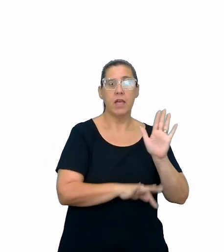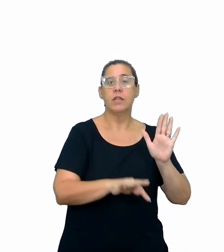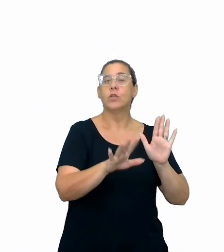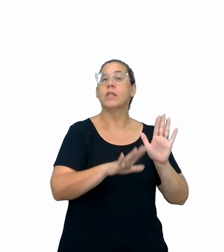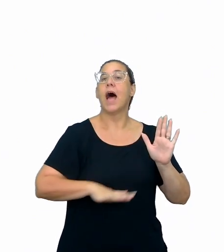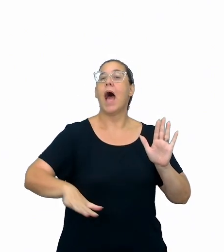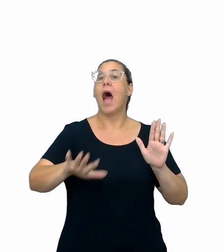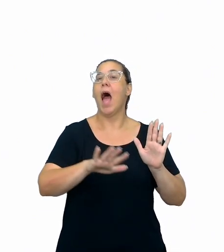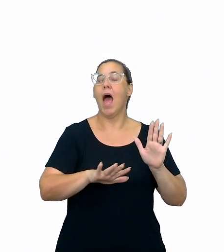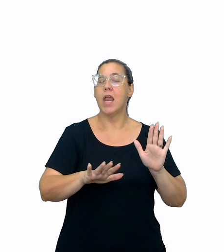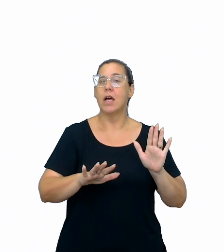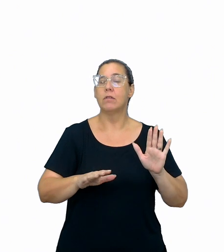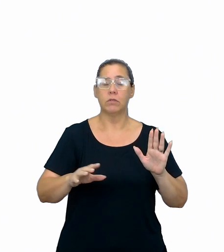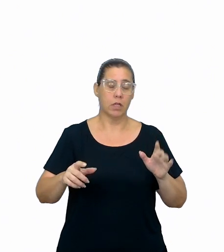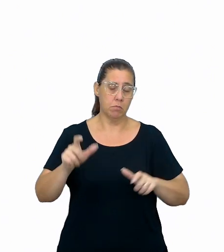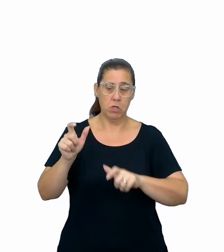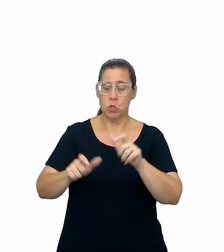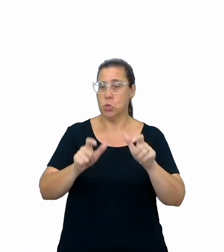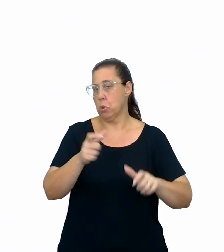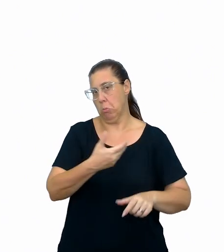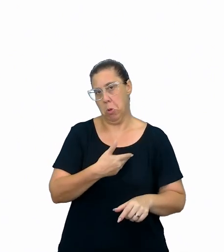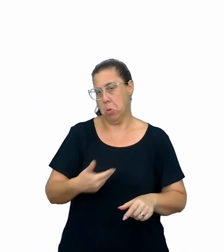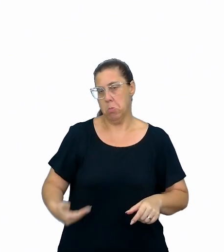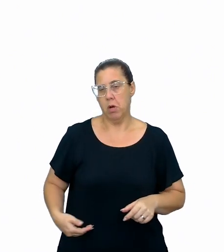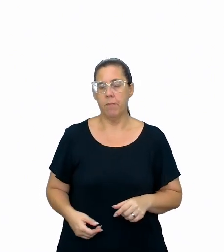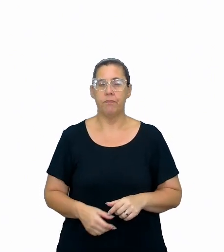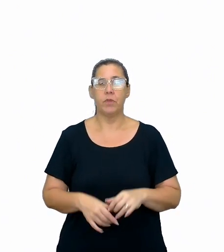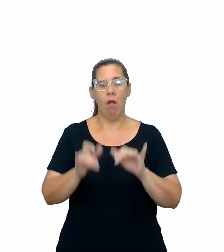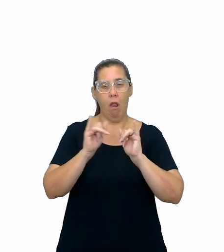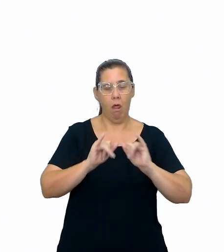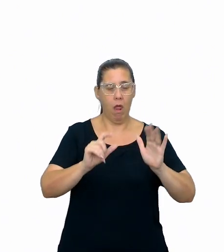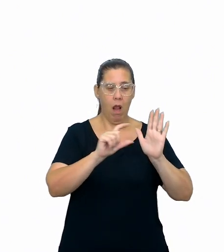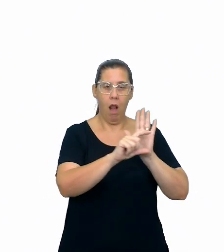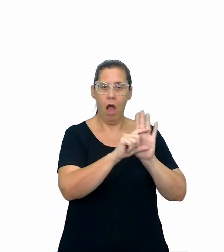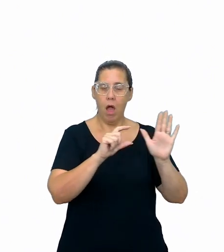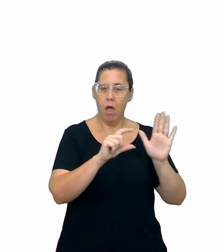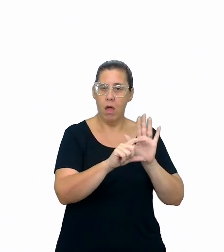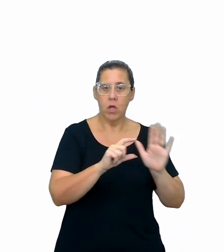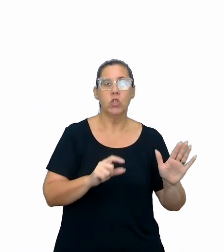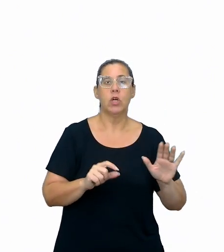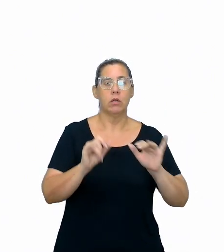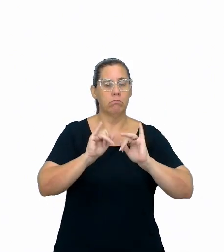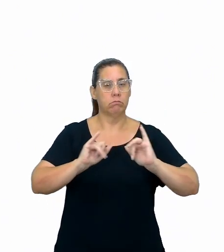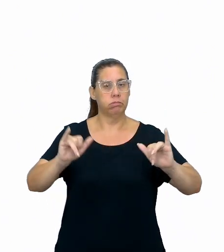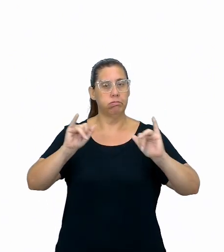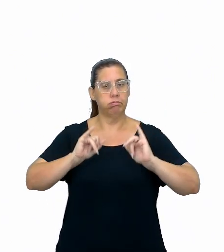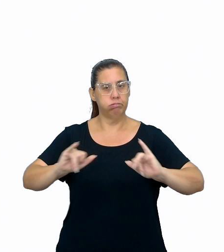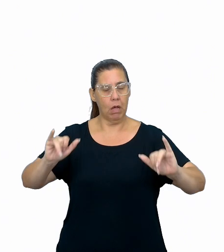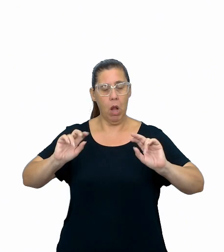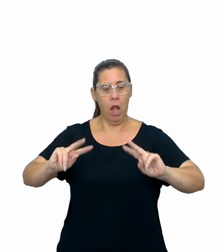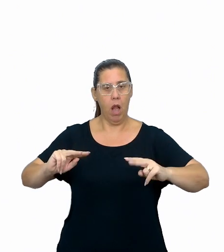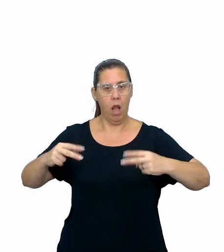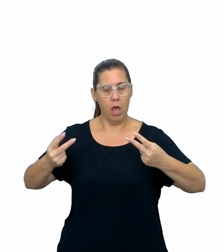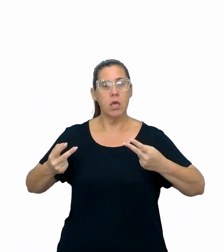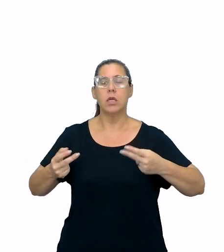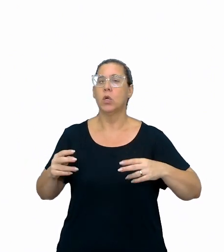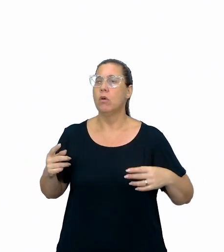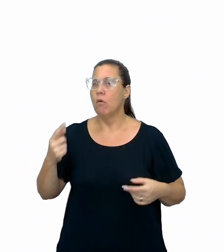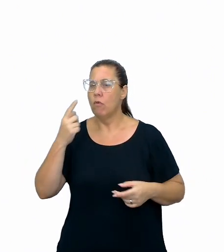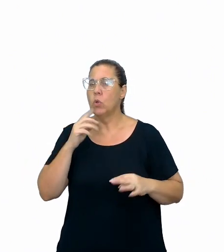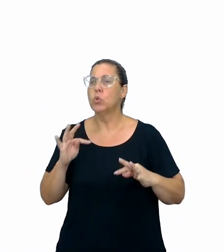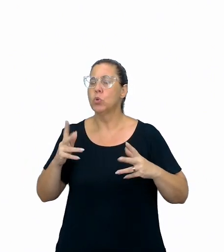vida pública, fotolegendas, manchetes, leads de notícias, entre outros, considerando a